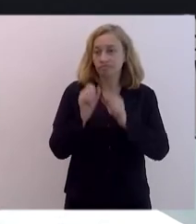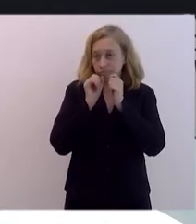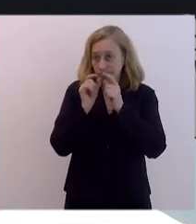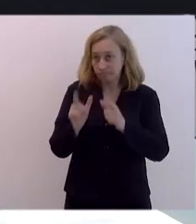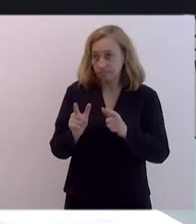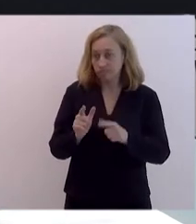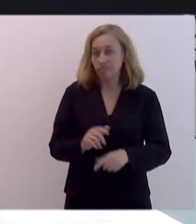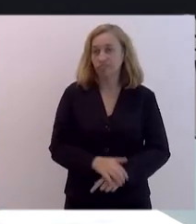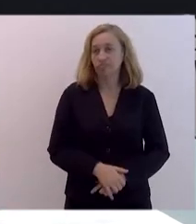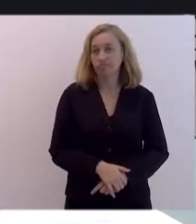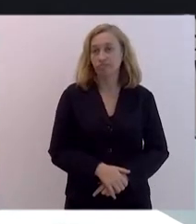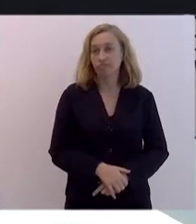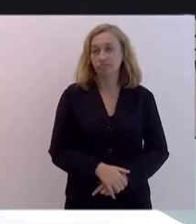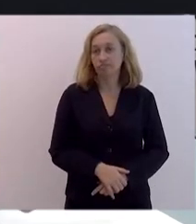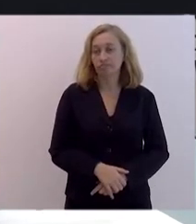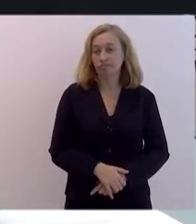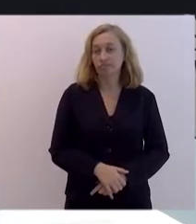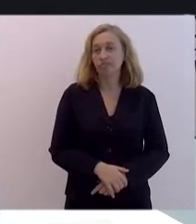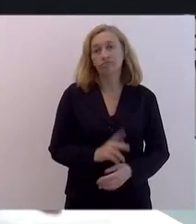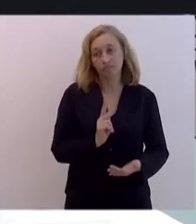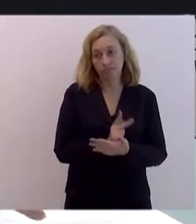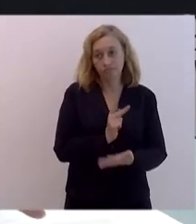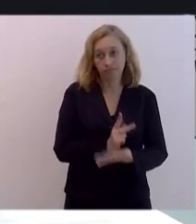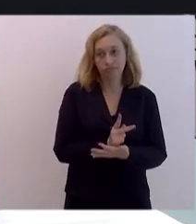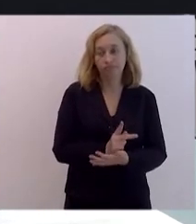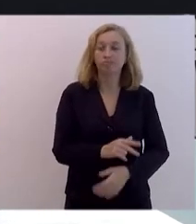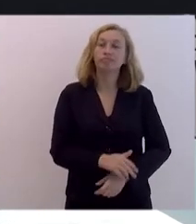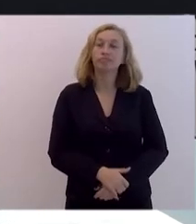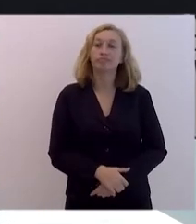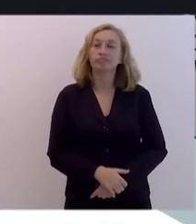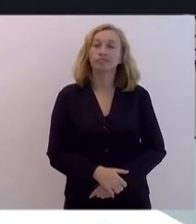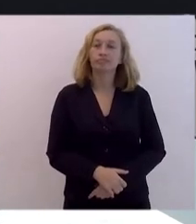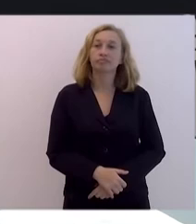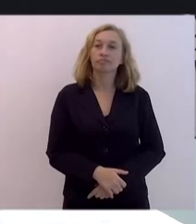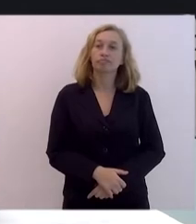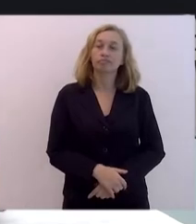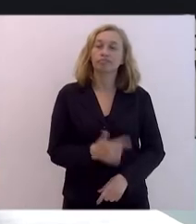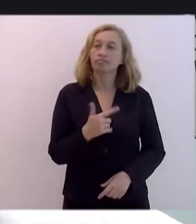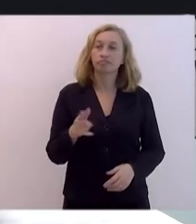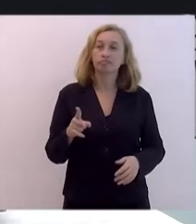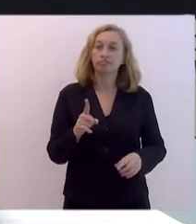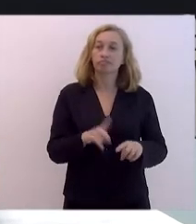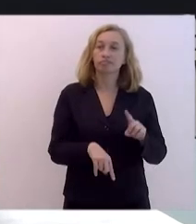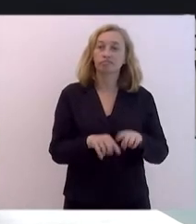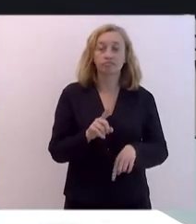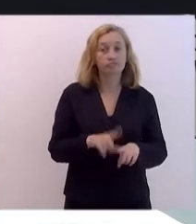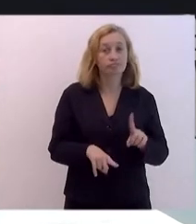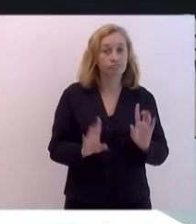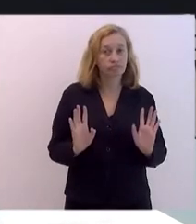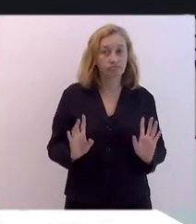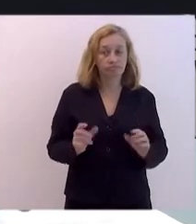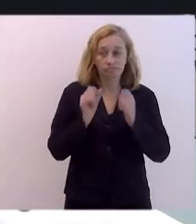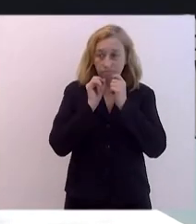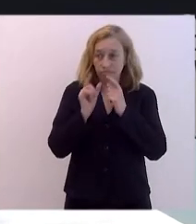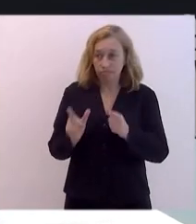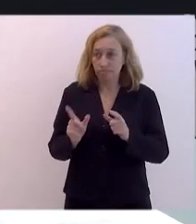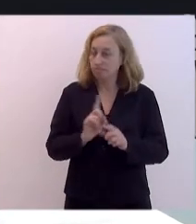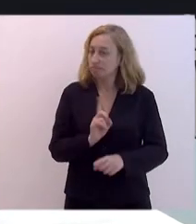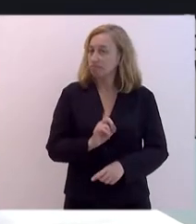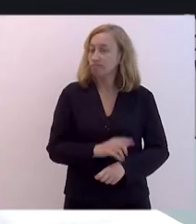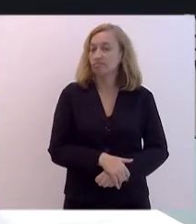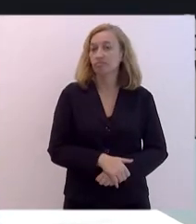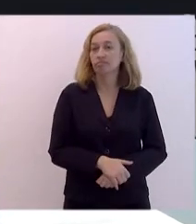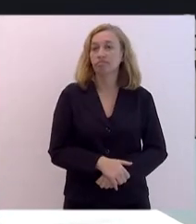é absolutamente injusta. Injusta, porque não há objeto nessa crítica.